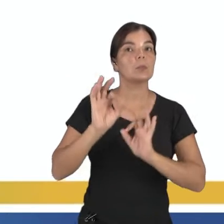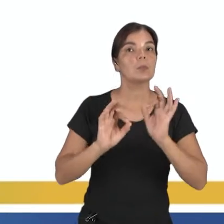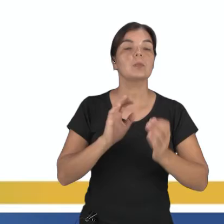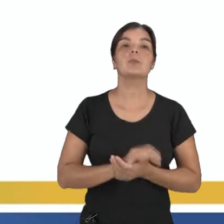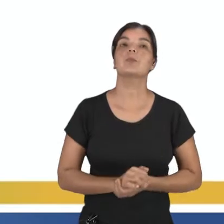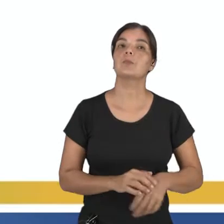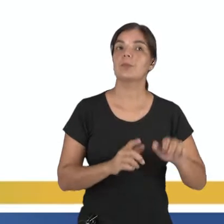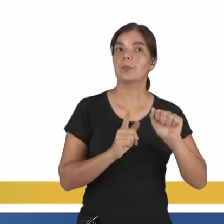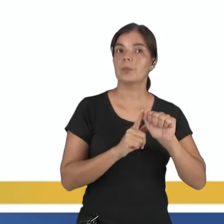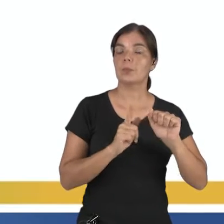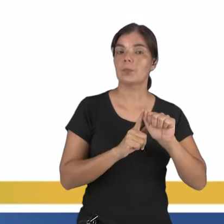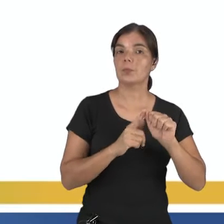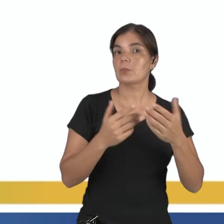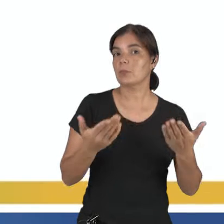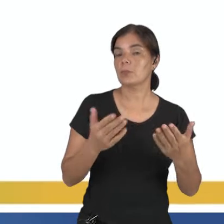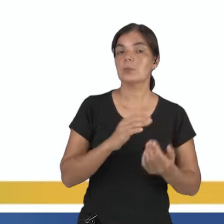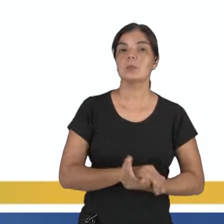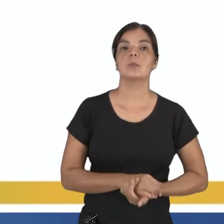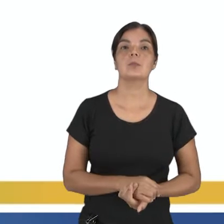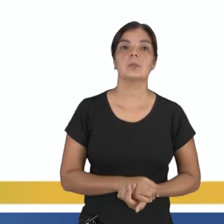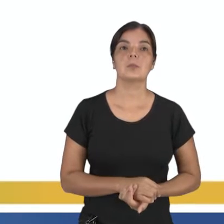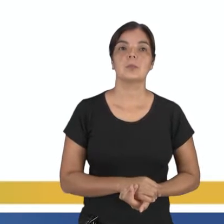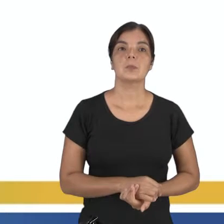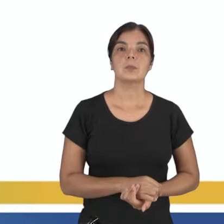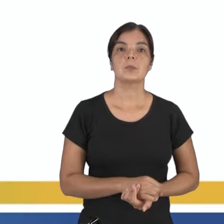determinada como? Então, pessoal,